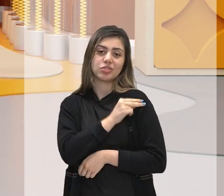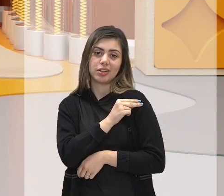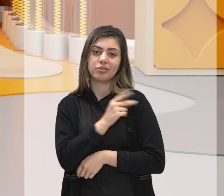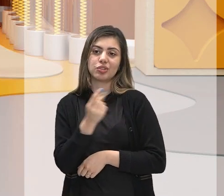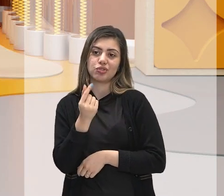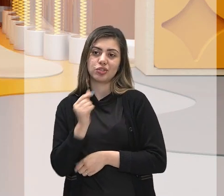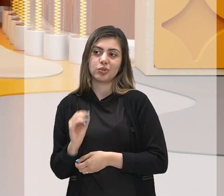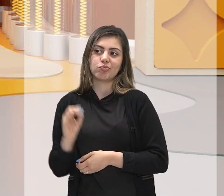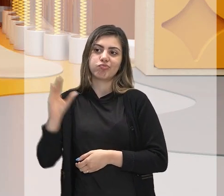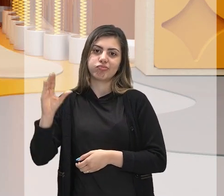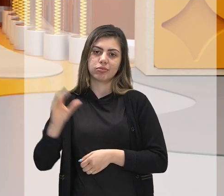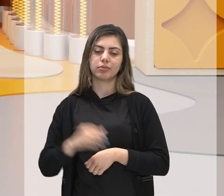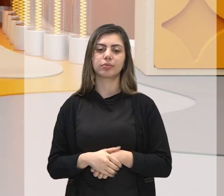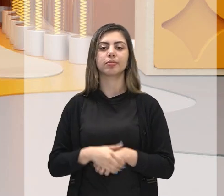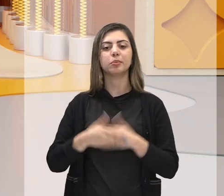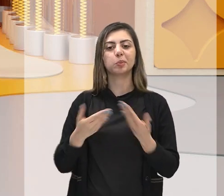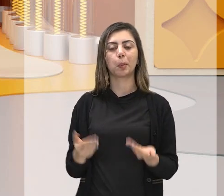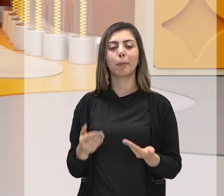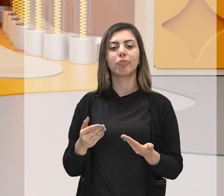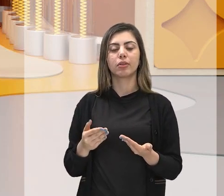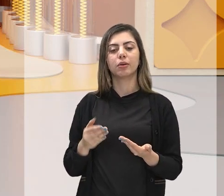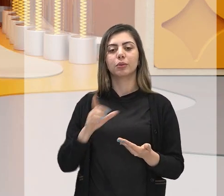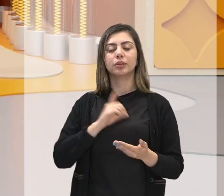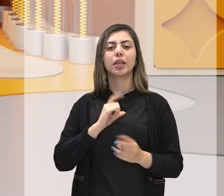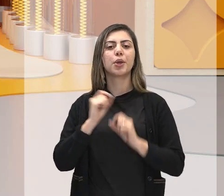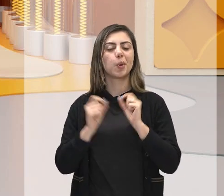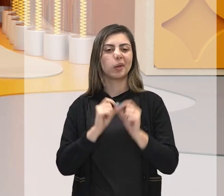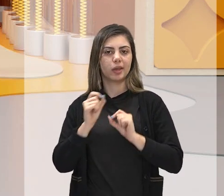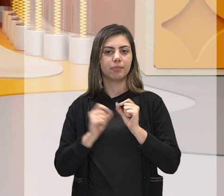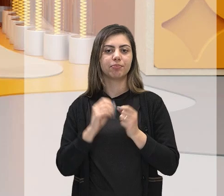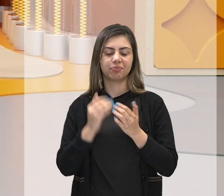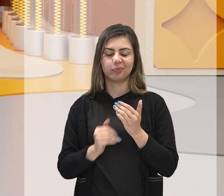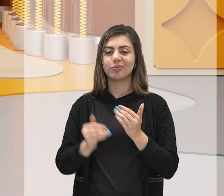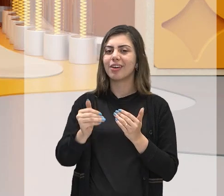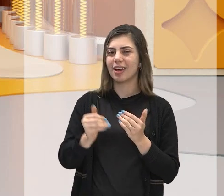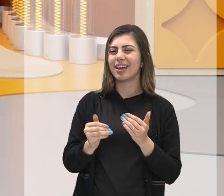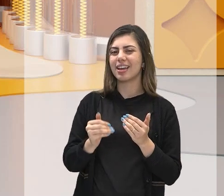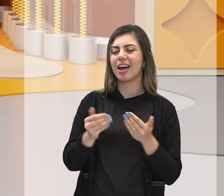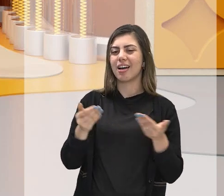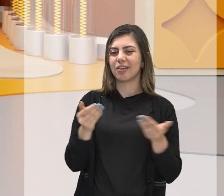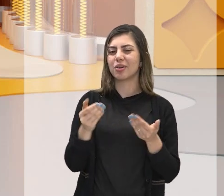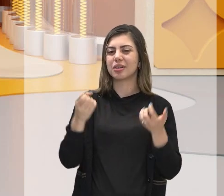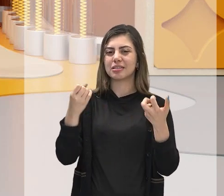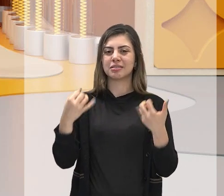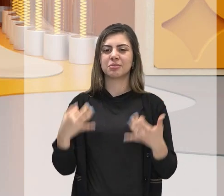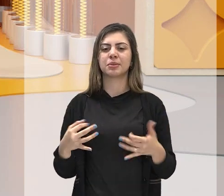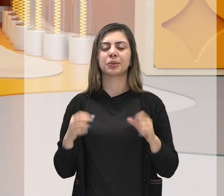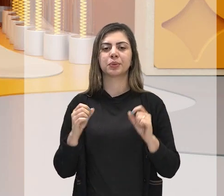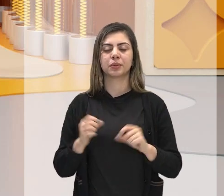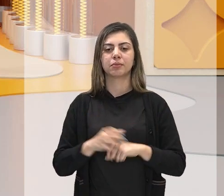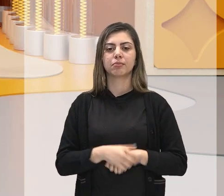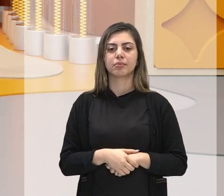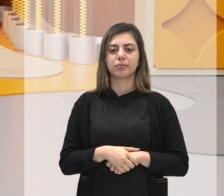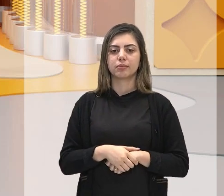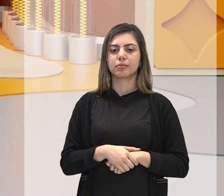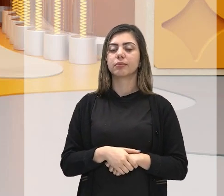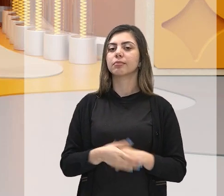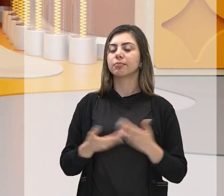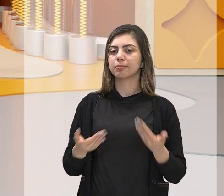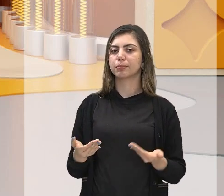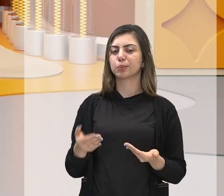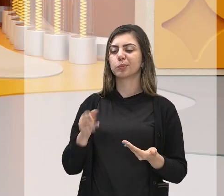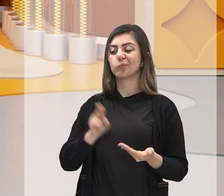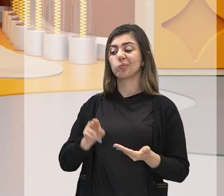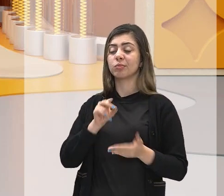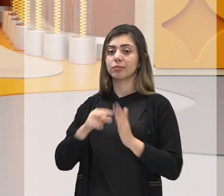bom? Mas, na medida em que se avança, tá, nessa questão de se